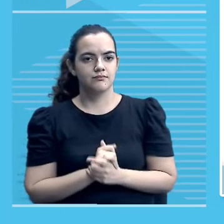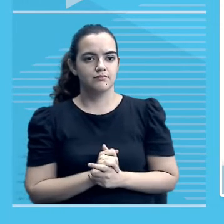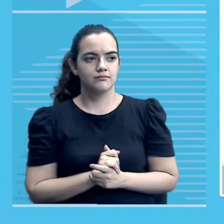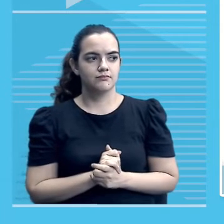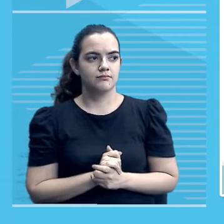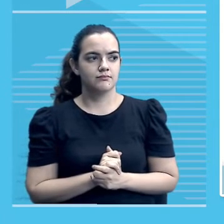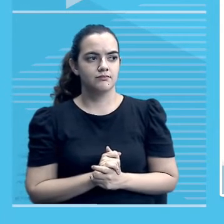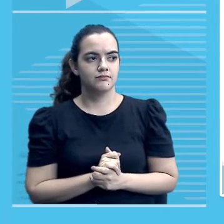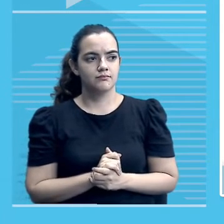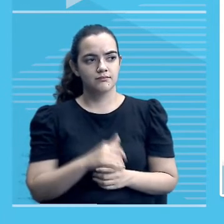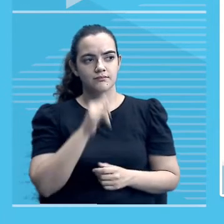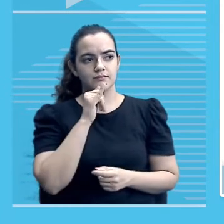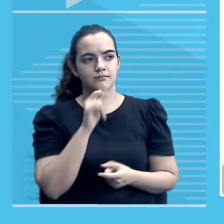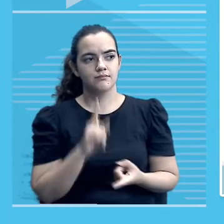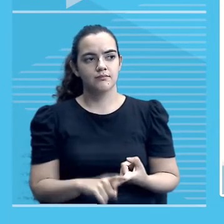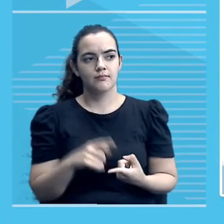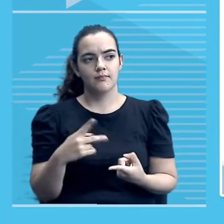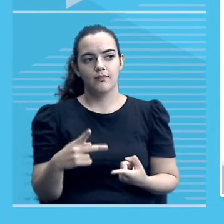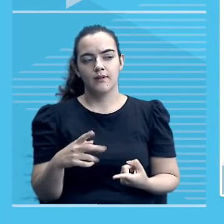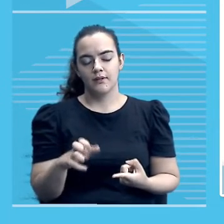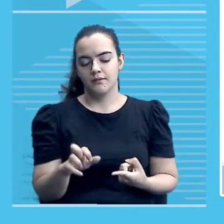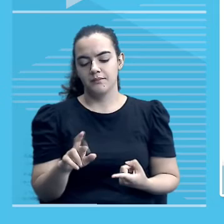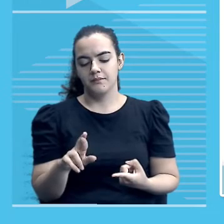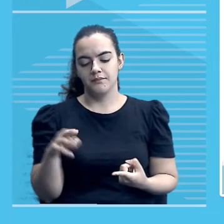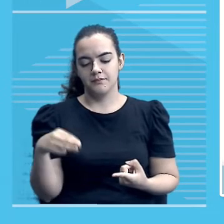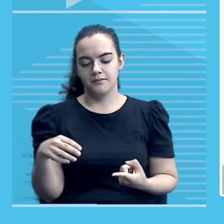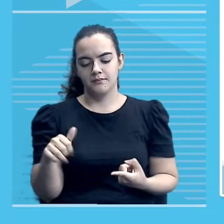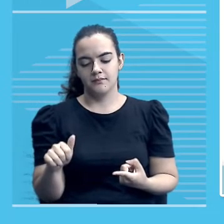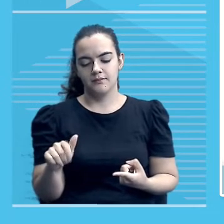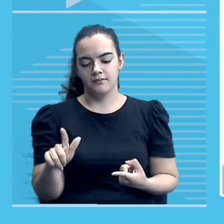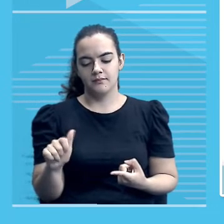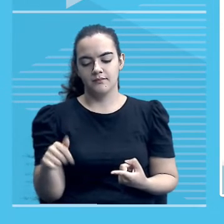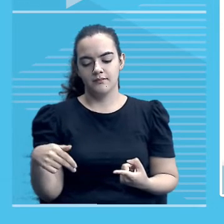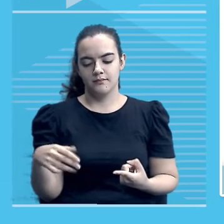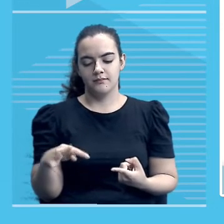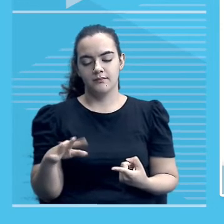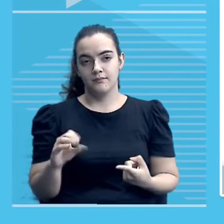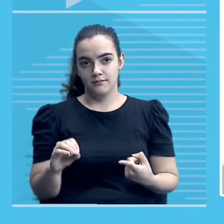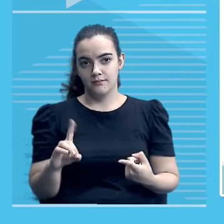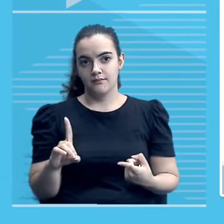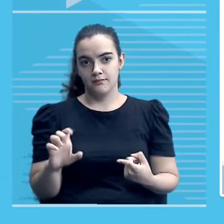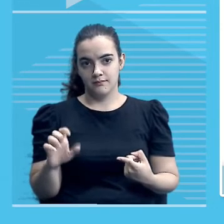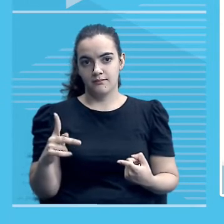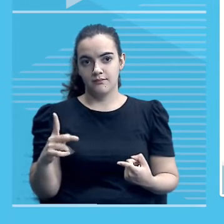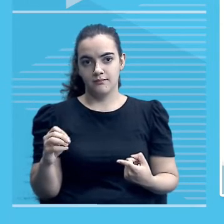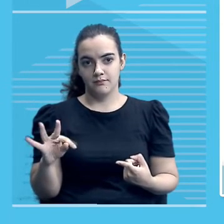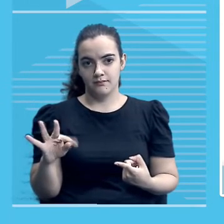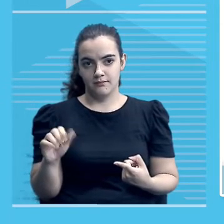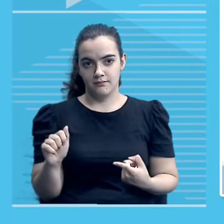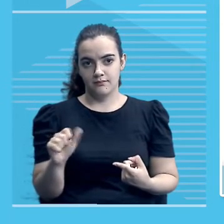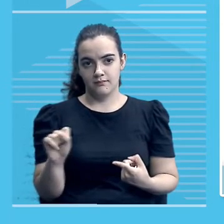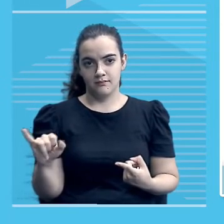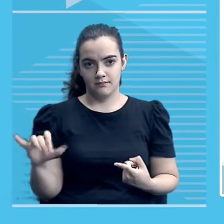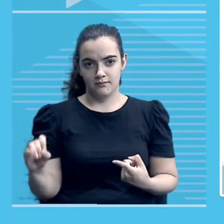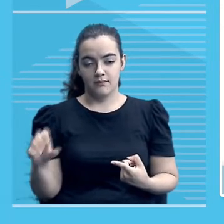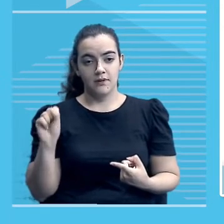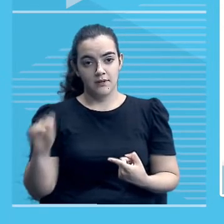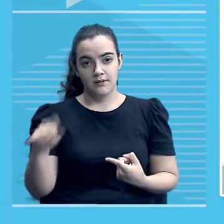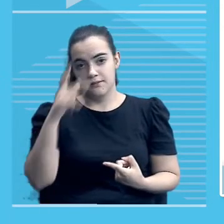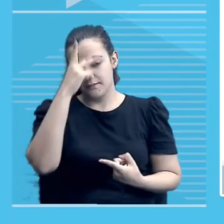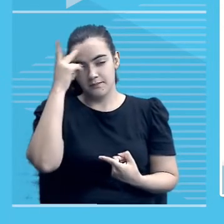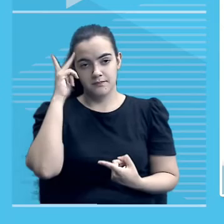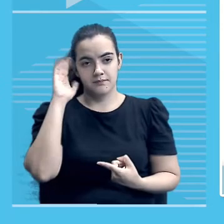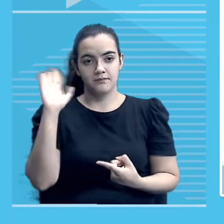na farmácia, né, colocou em água, porque ele é solúvel, ficou a cor violeta. E tomou um banho, para ajudar a secar nas feridas